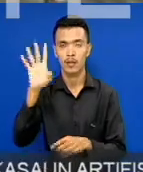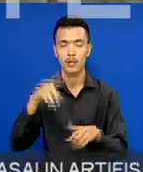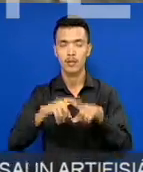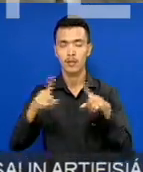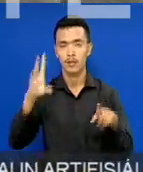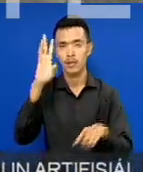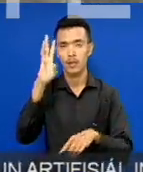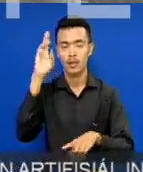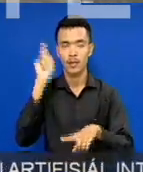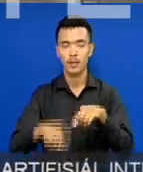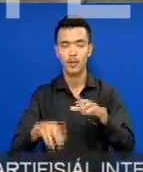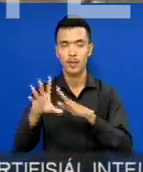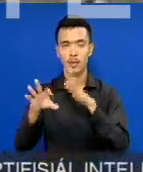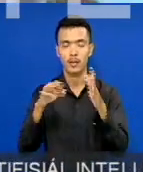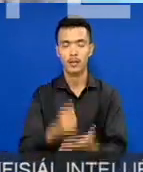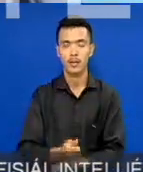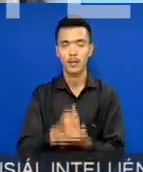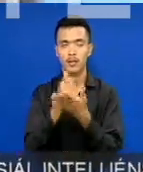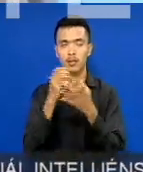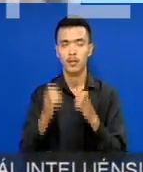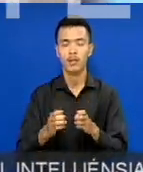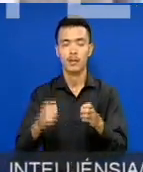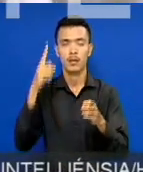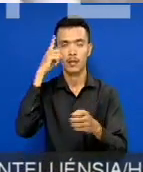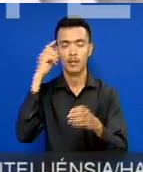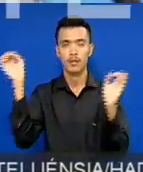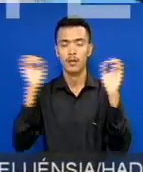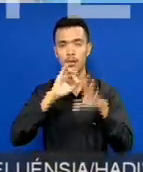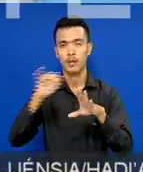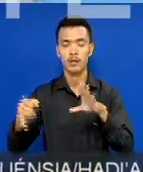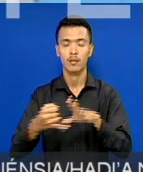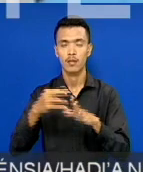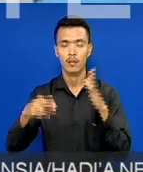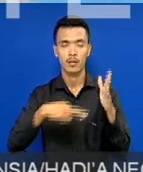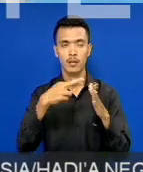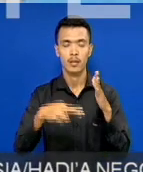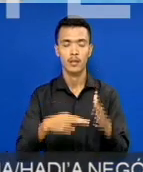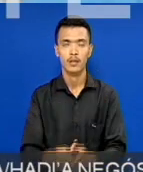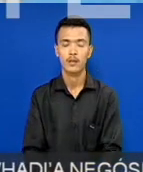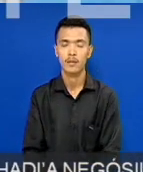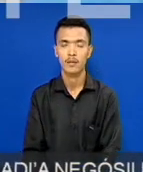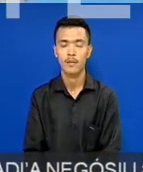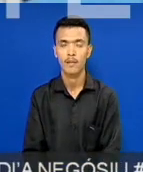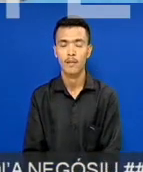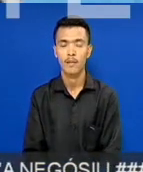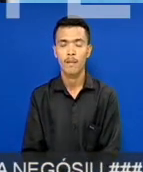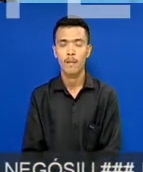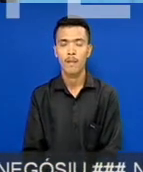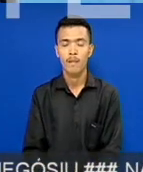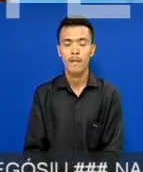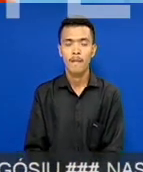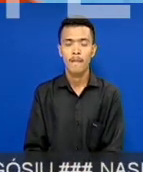la beleheta apoio emergência, tambalatama categoria. Agora, sentido de tomar apoio ne, o insamak etato